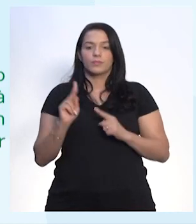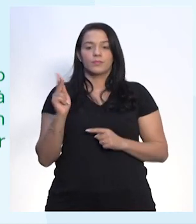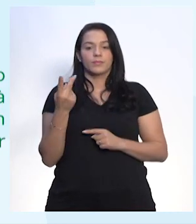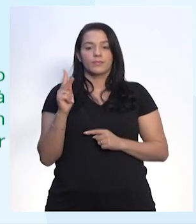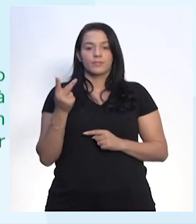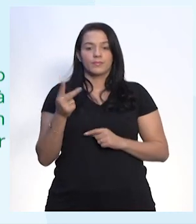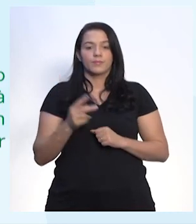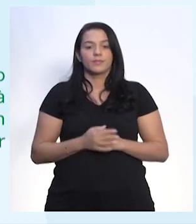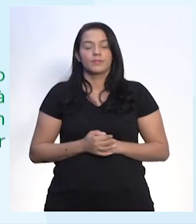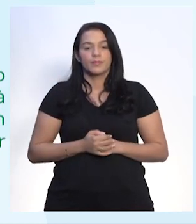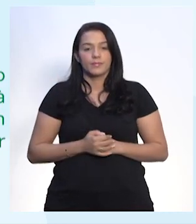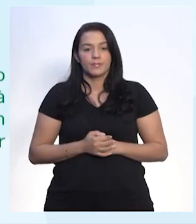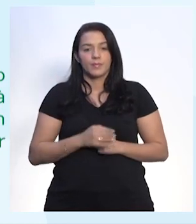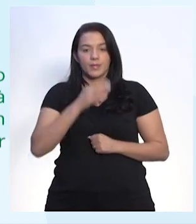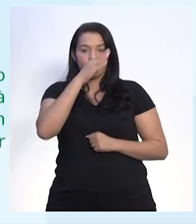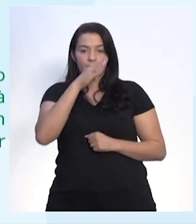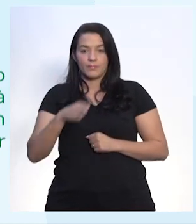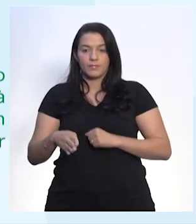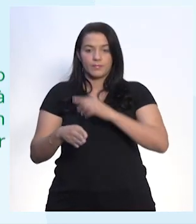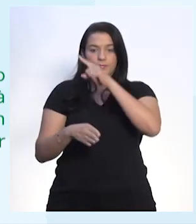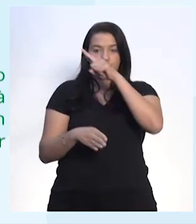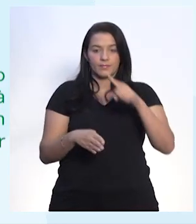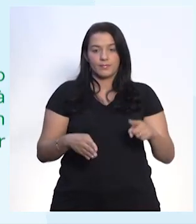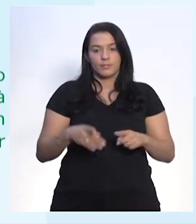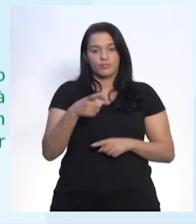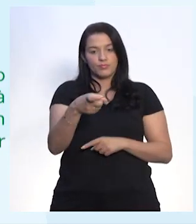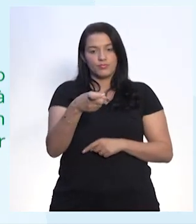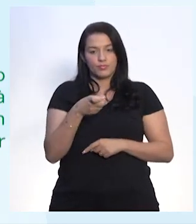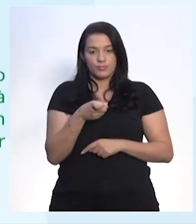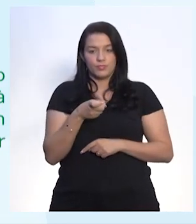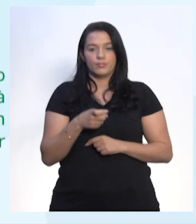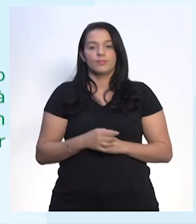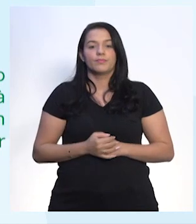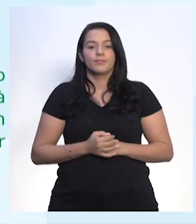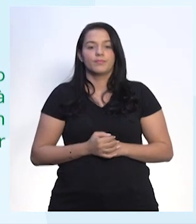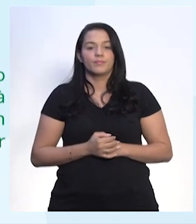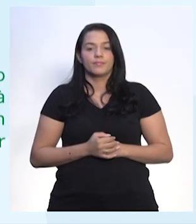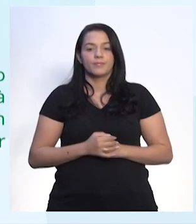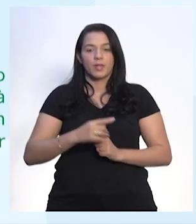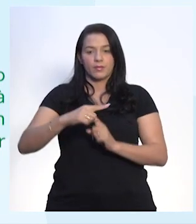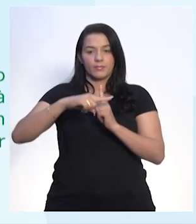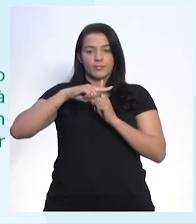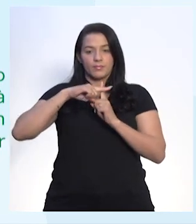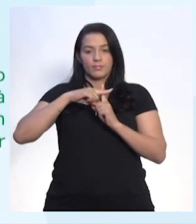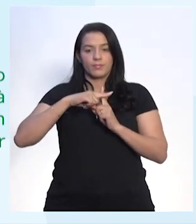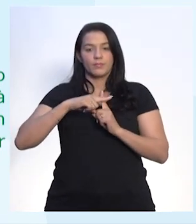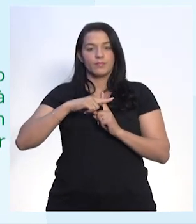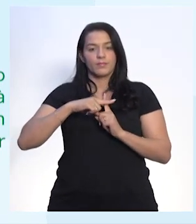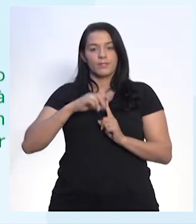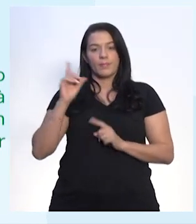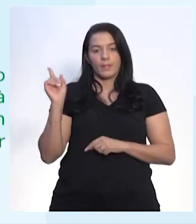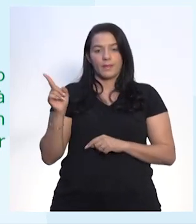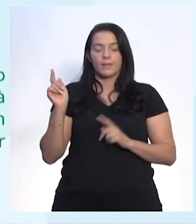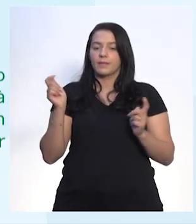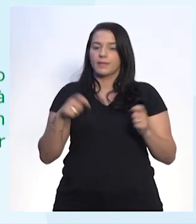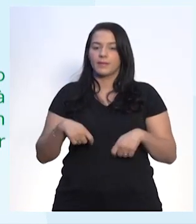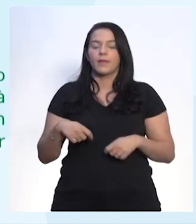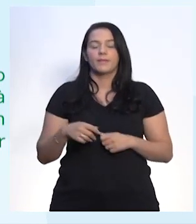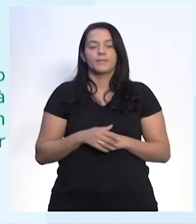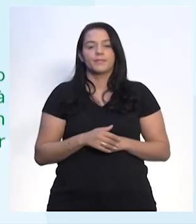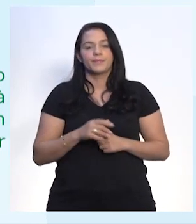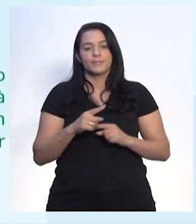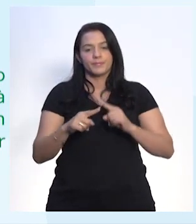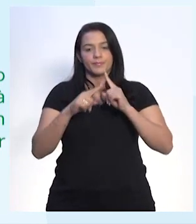que a gente chama de multiplicar em cruz também, né? Então, eu poderia multiplicar em cruz aqui, ó. Então, eu teria 30